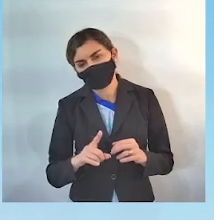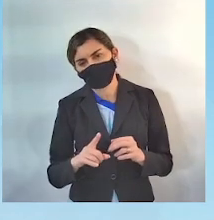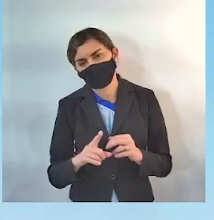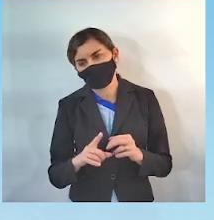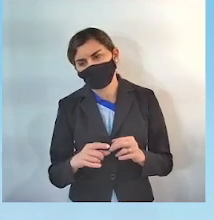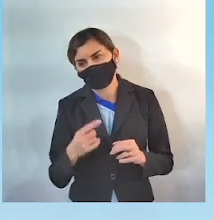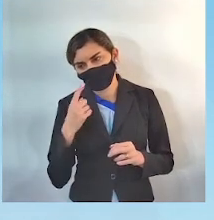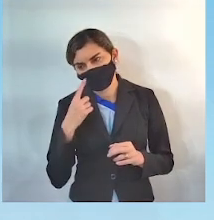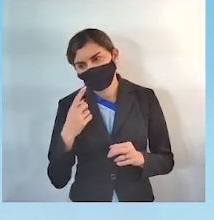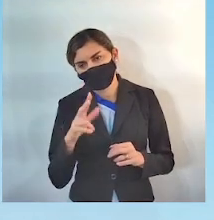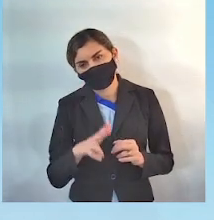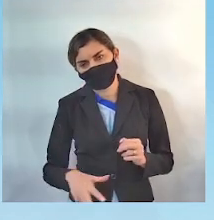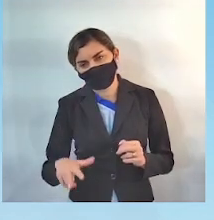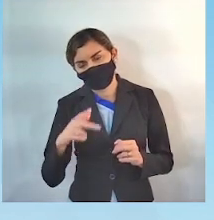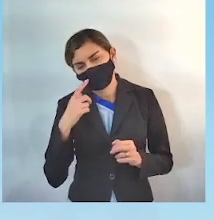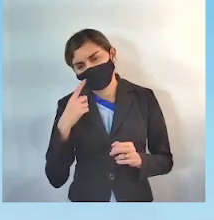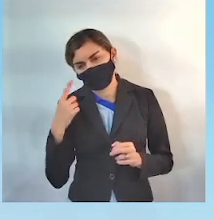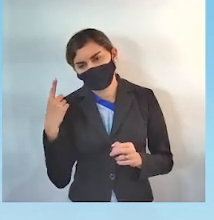possessive pronouns.